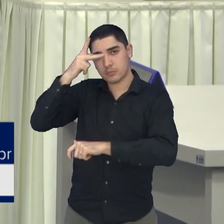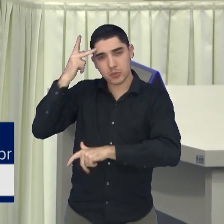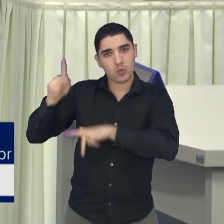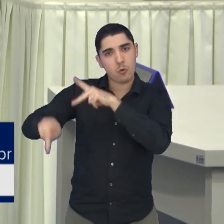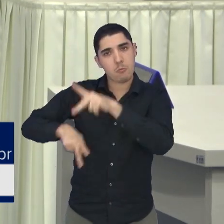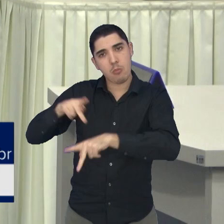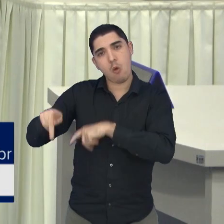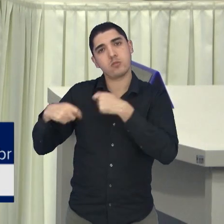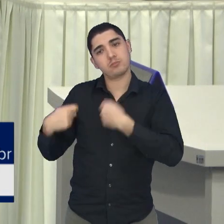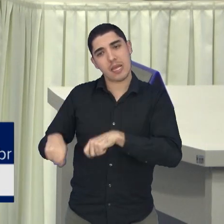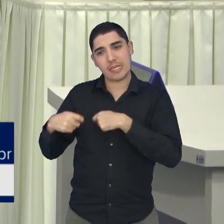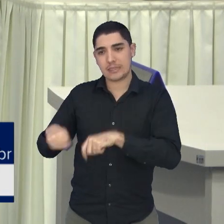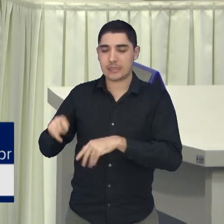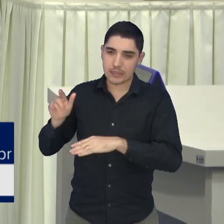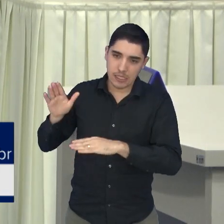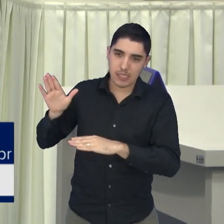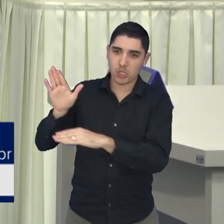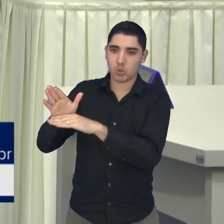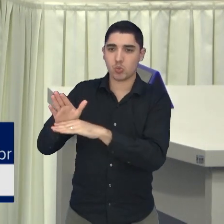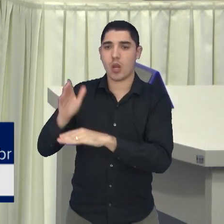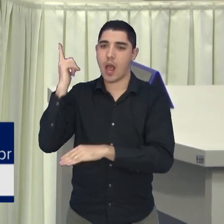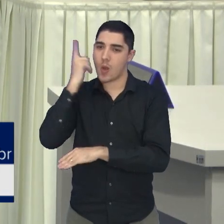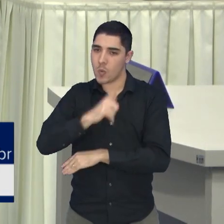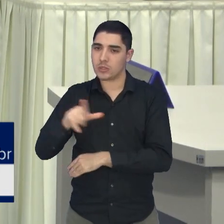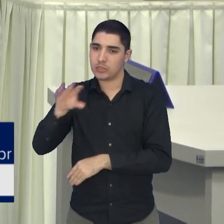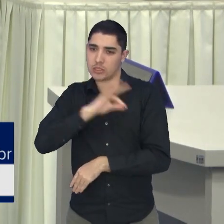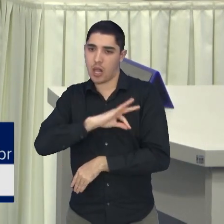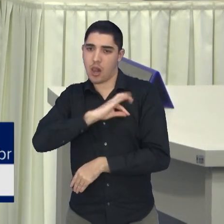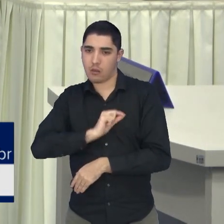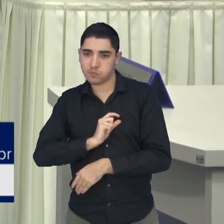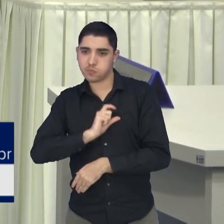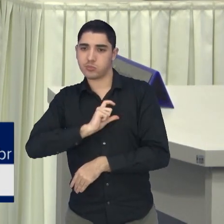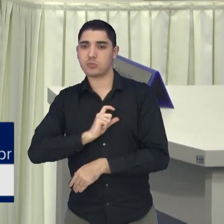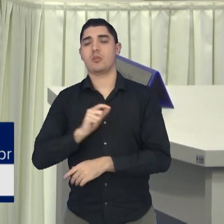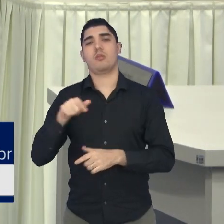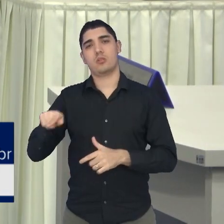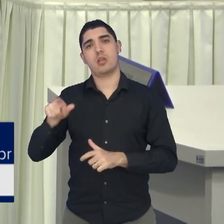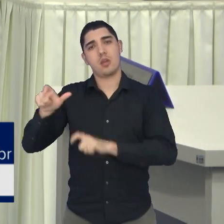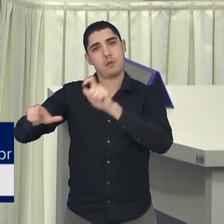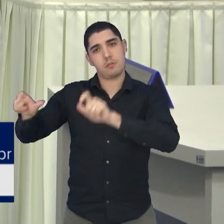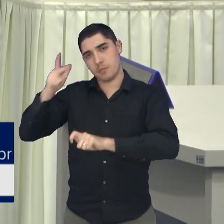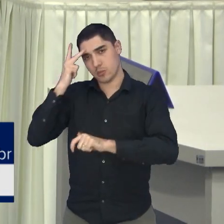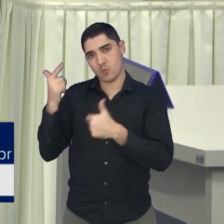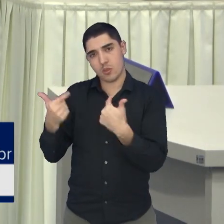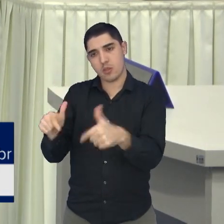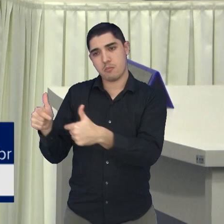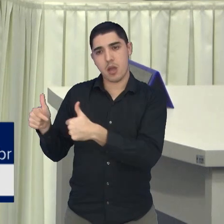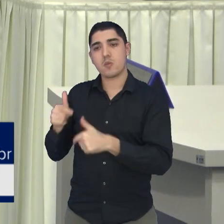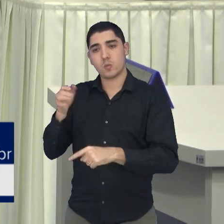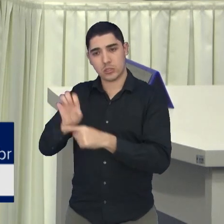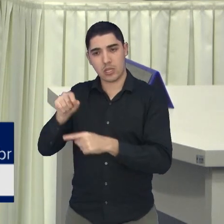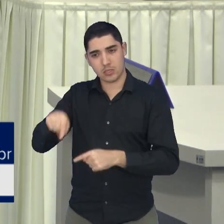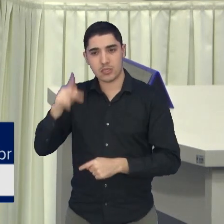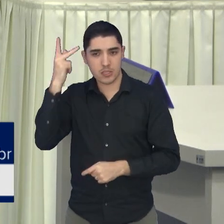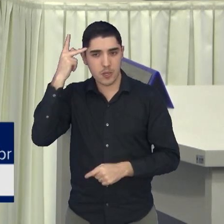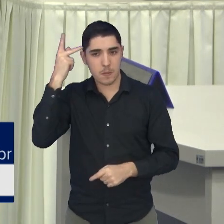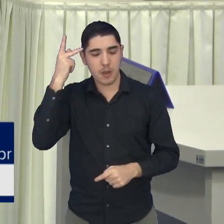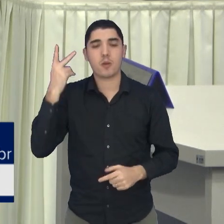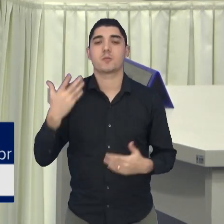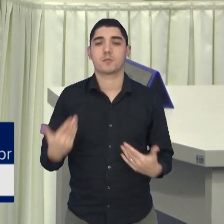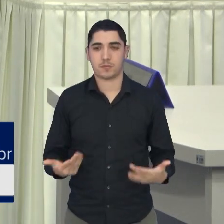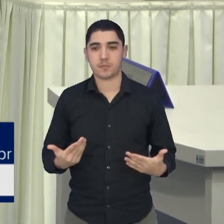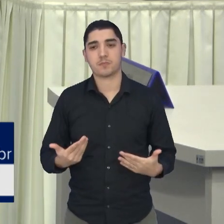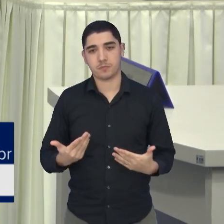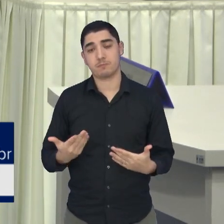a população paulista, né, as pessoas, os trabalhadores, né, do nosso estado e da nossa cidade, do estado de São